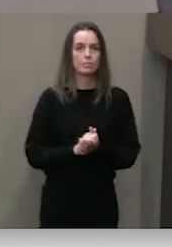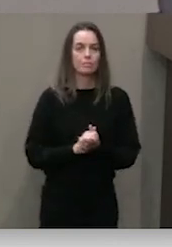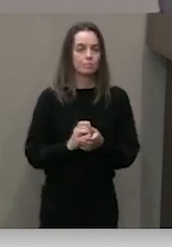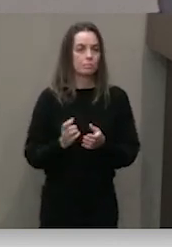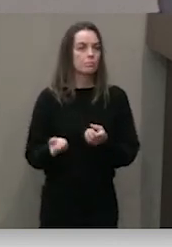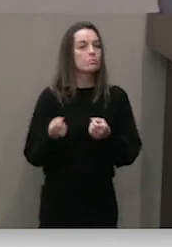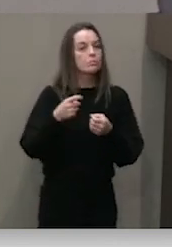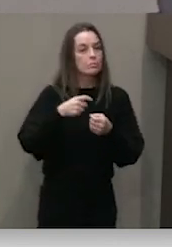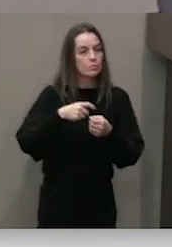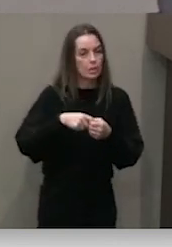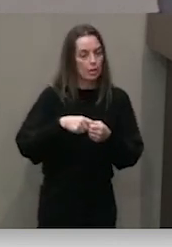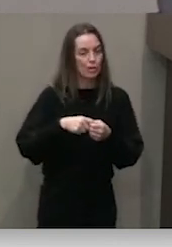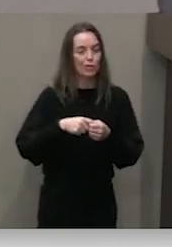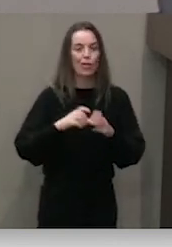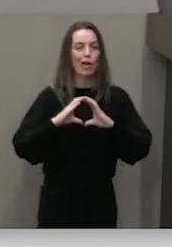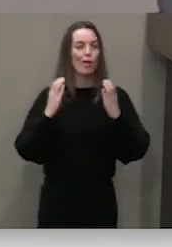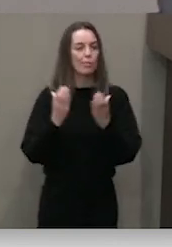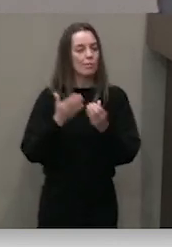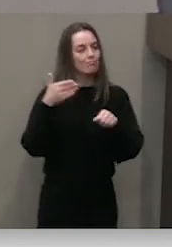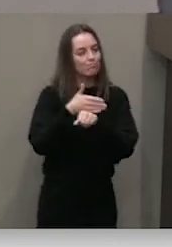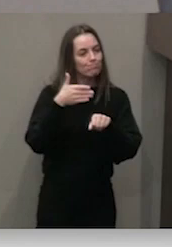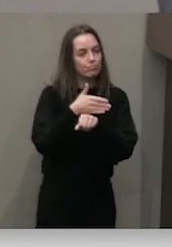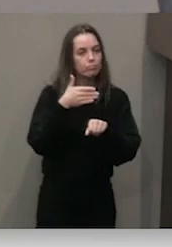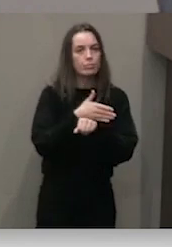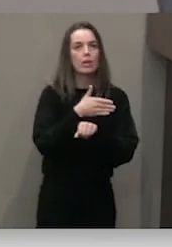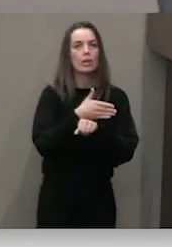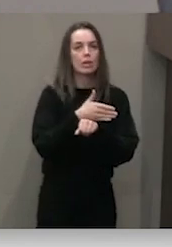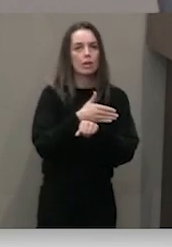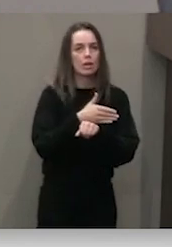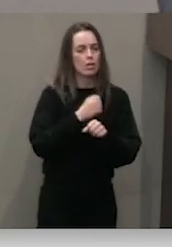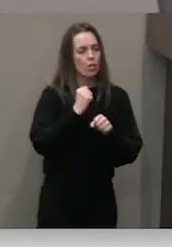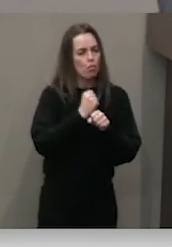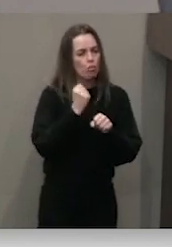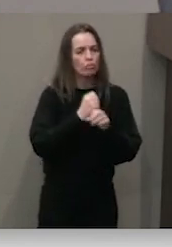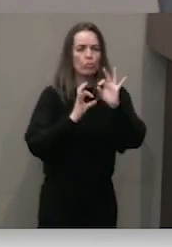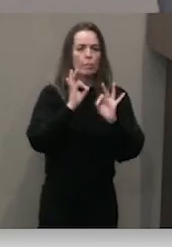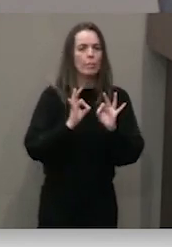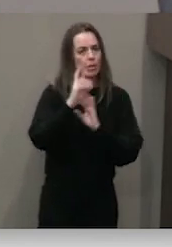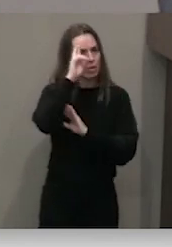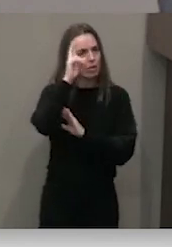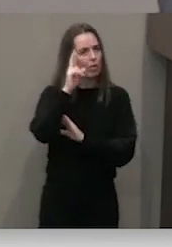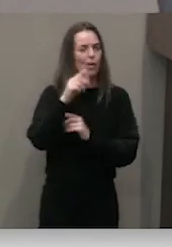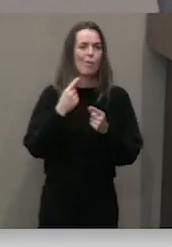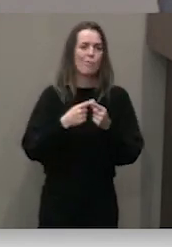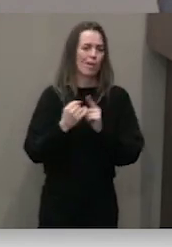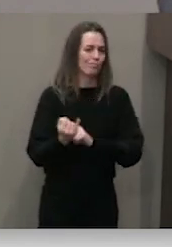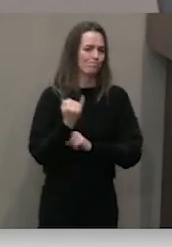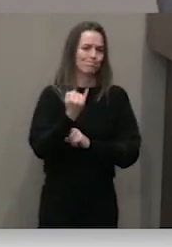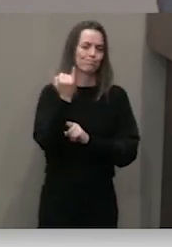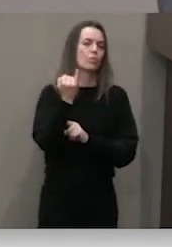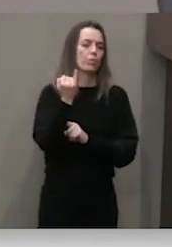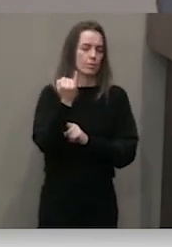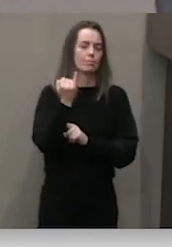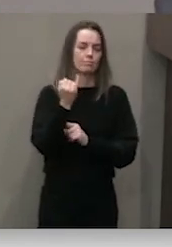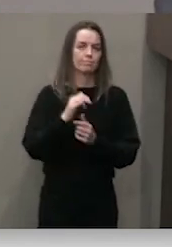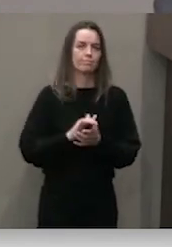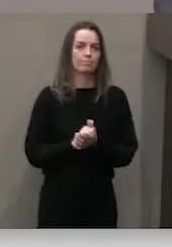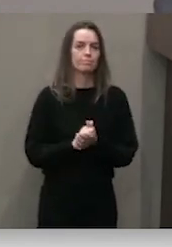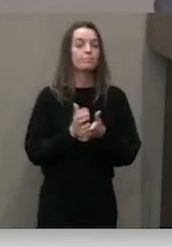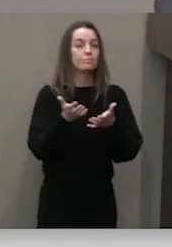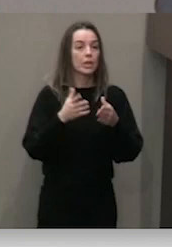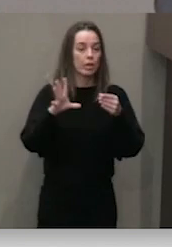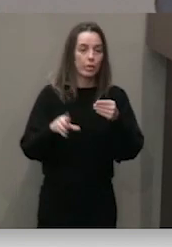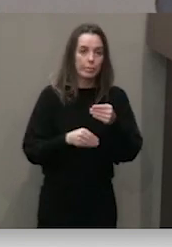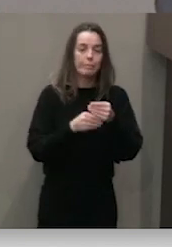caráter participativo da construção do plano diretor, que é um elemento fundamental desse instrumento. Queria apenas